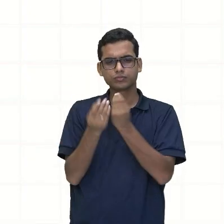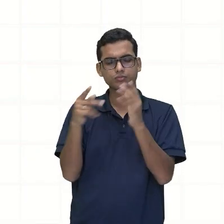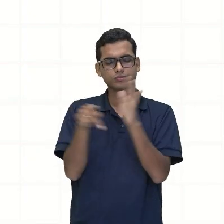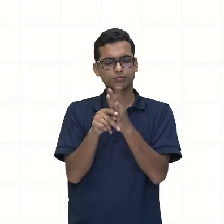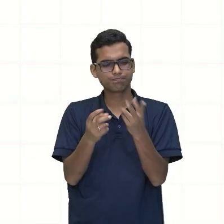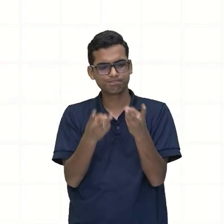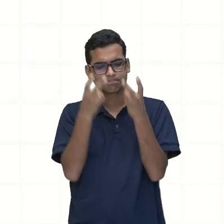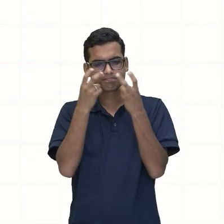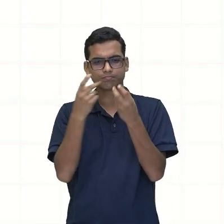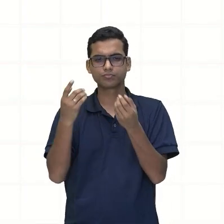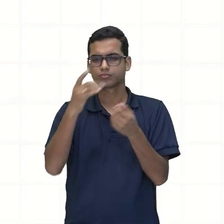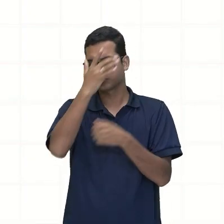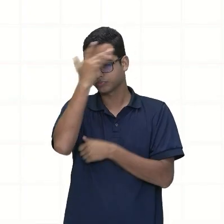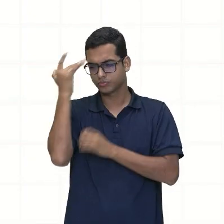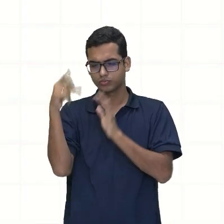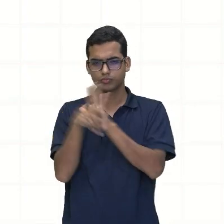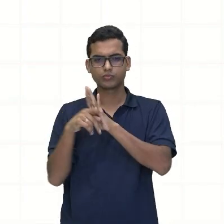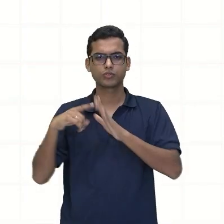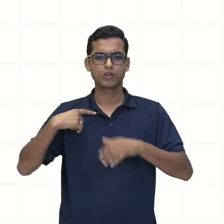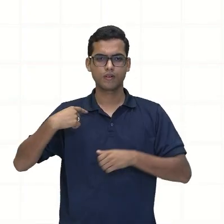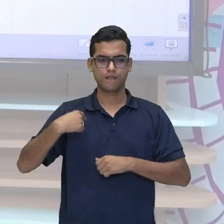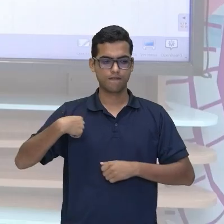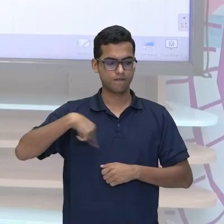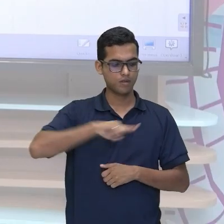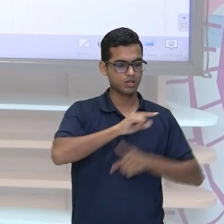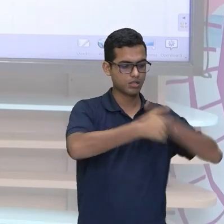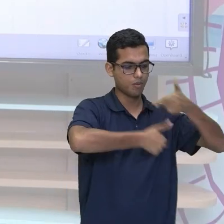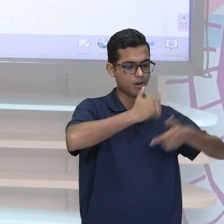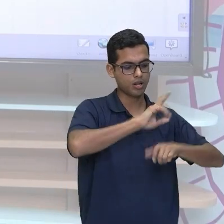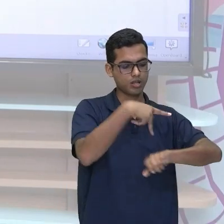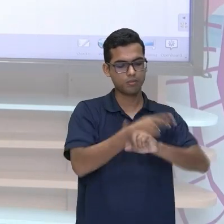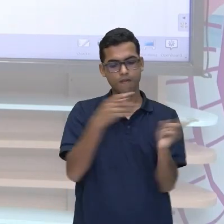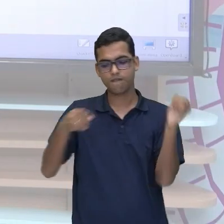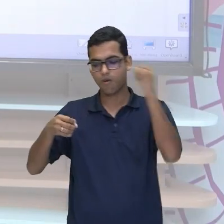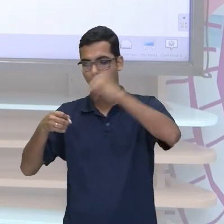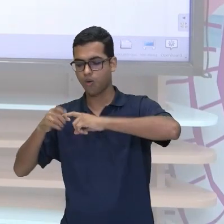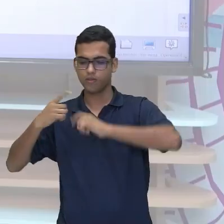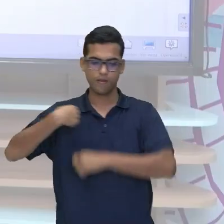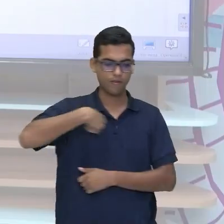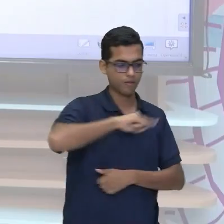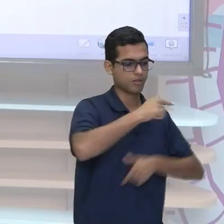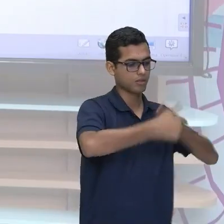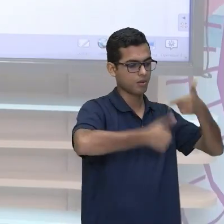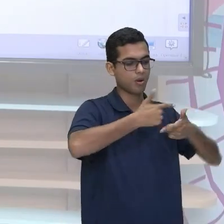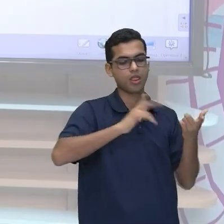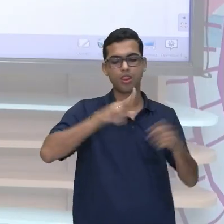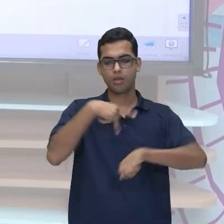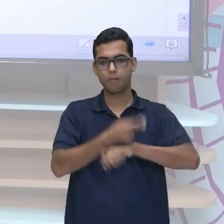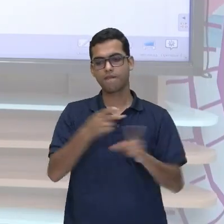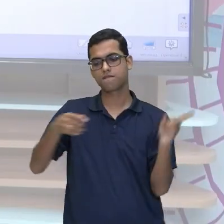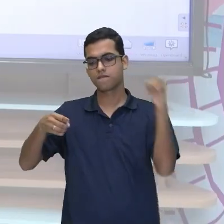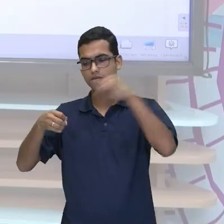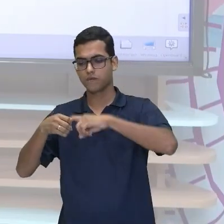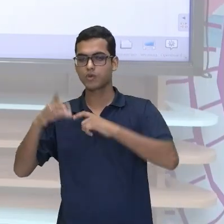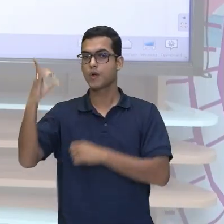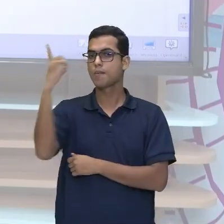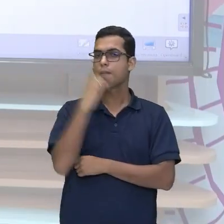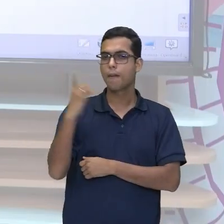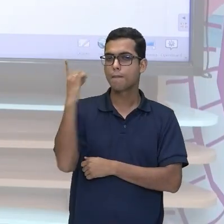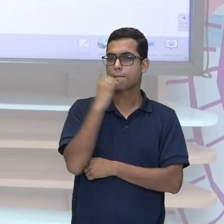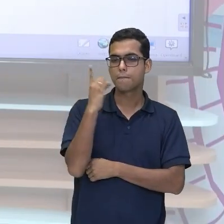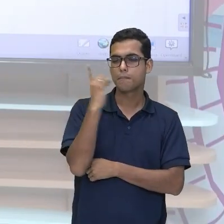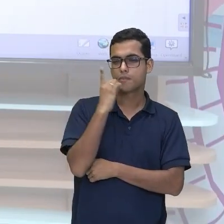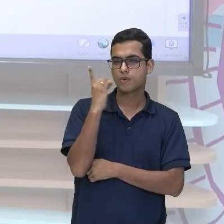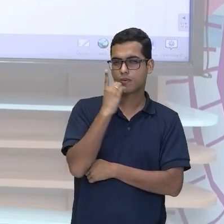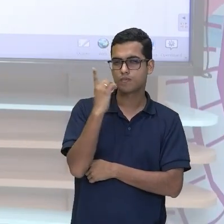aí, por isso, esse movimento de migração pendular, porque ele vai ocorrer, a pessoa vai e volta, tá bom? Ali,